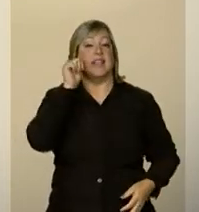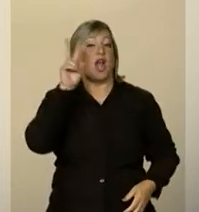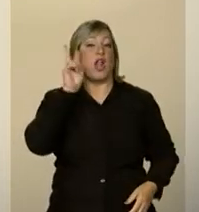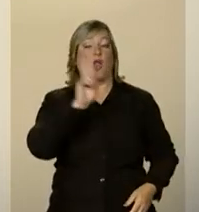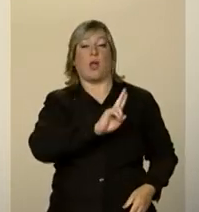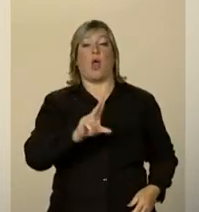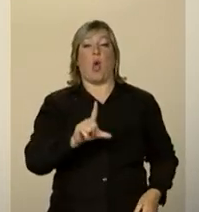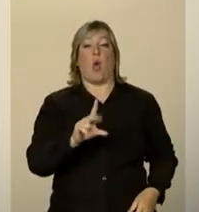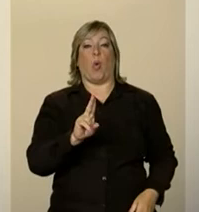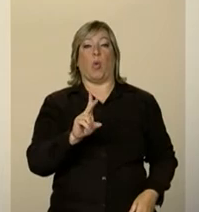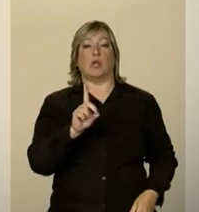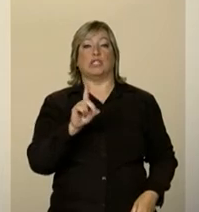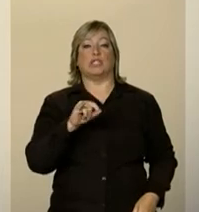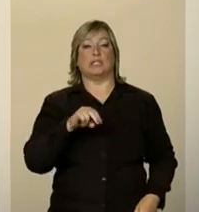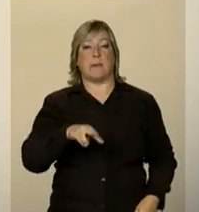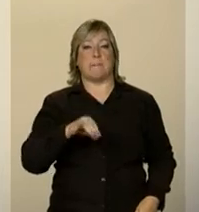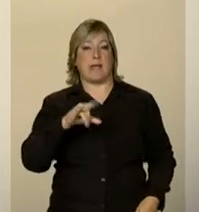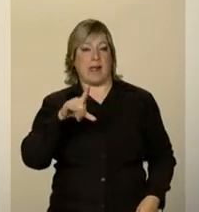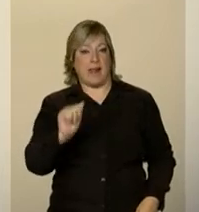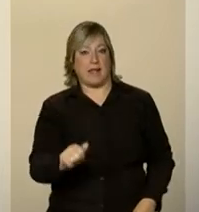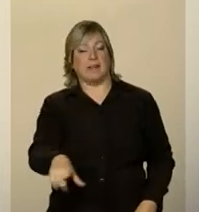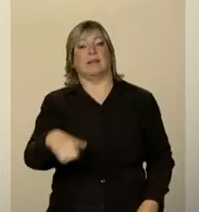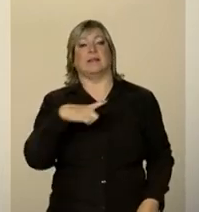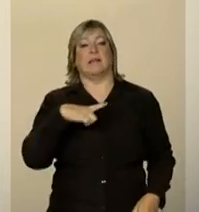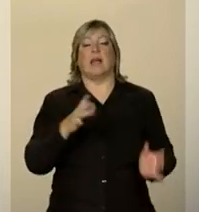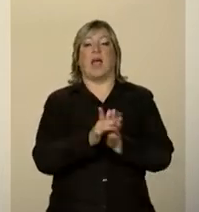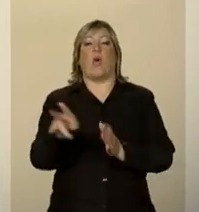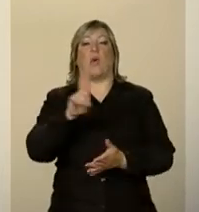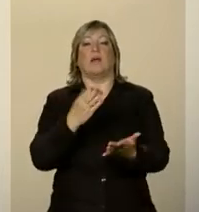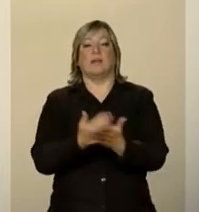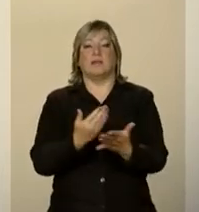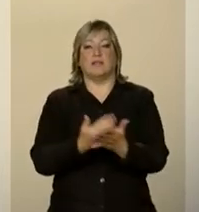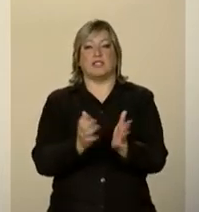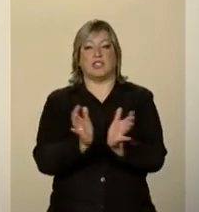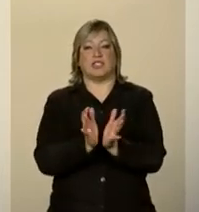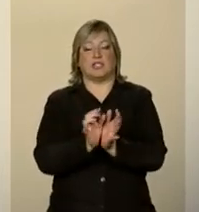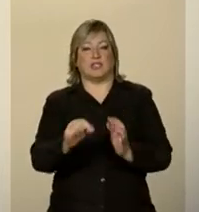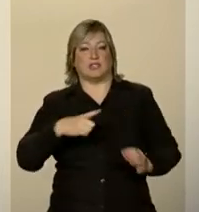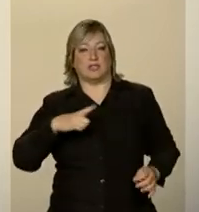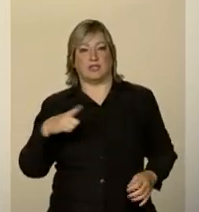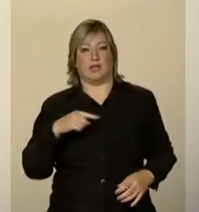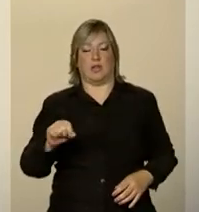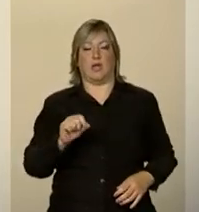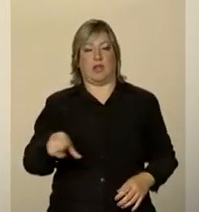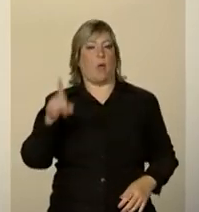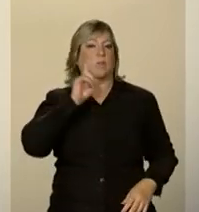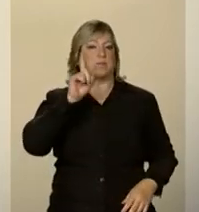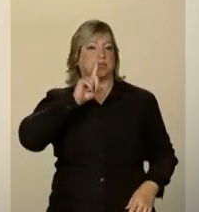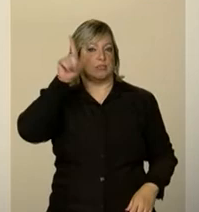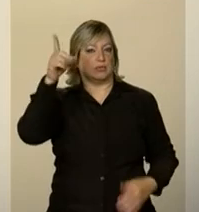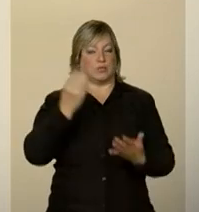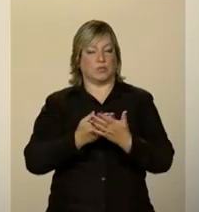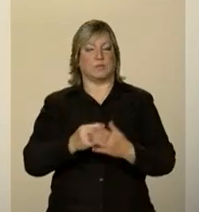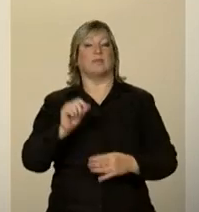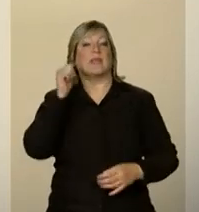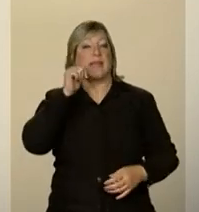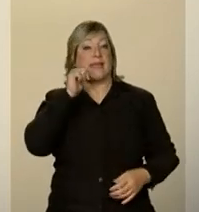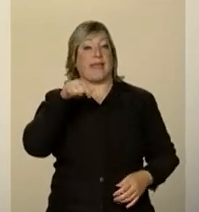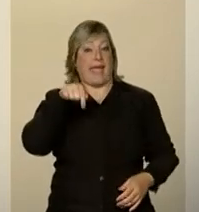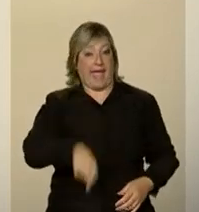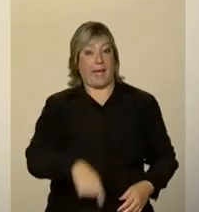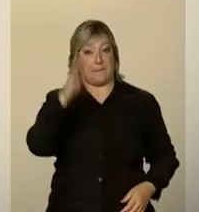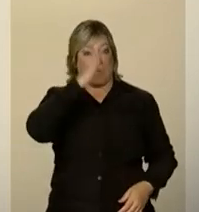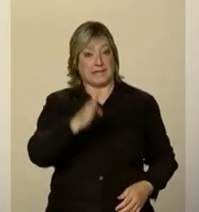exemplo da Ludmila pontremolez que é bolsista no universidade em Washington nos Estados Unidos aqui no Brasil a Ludmila